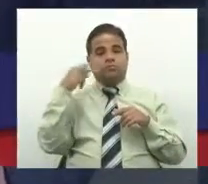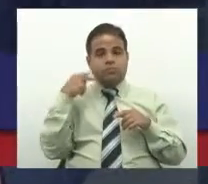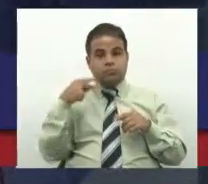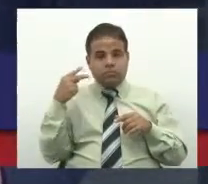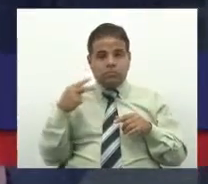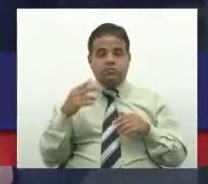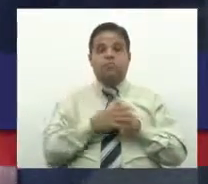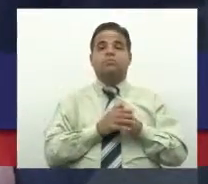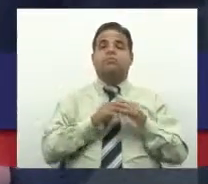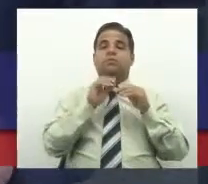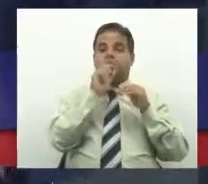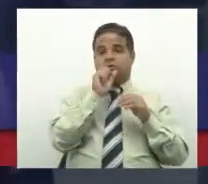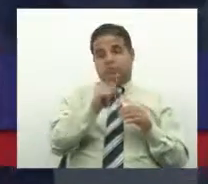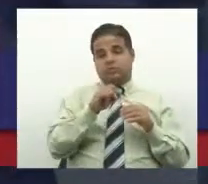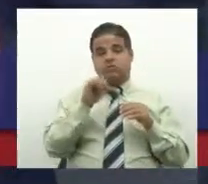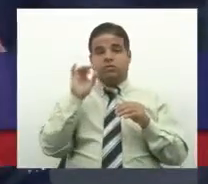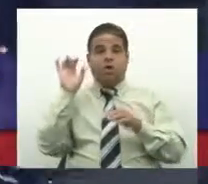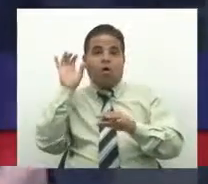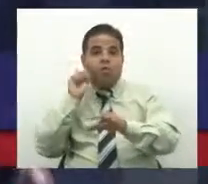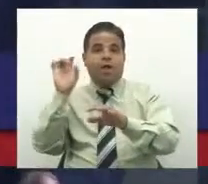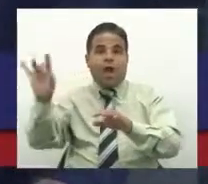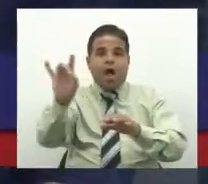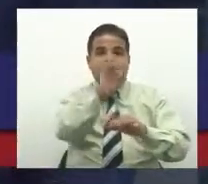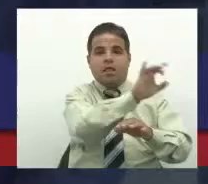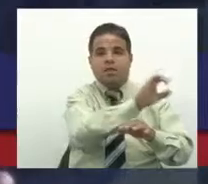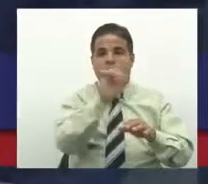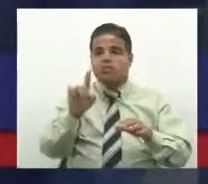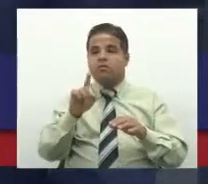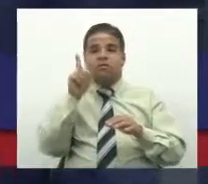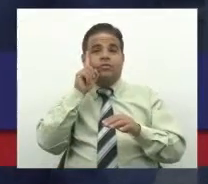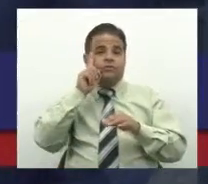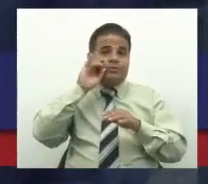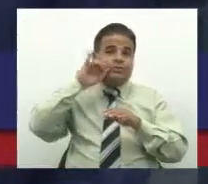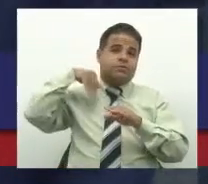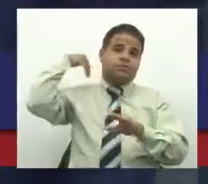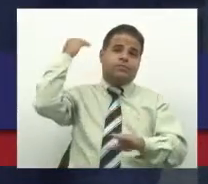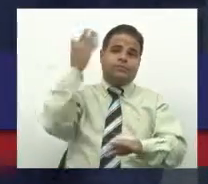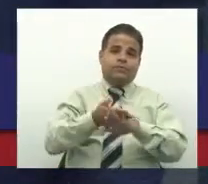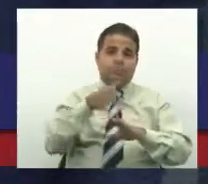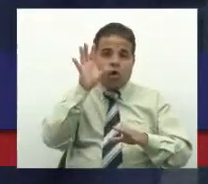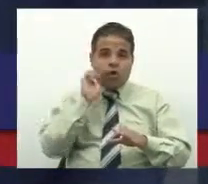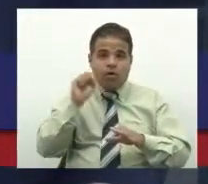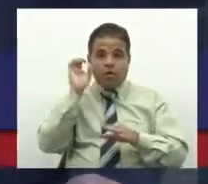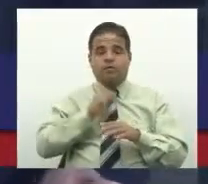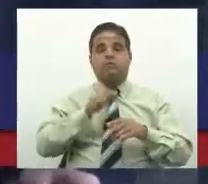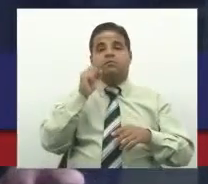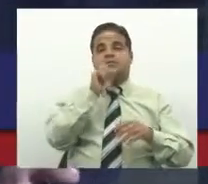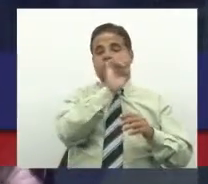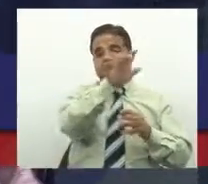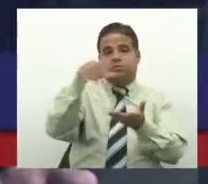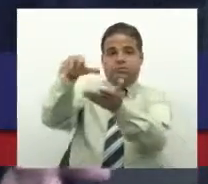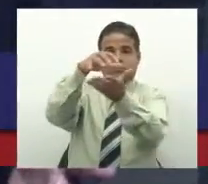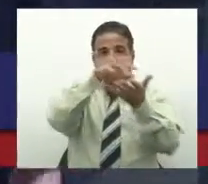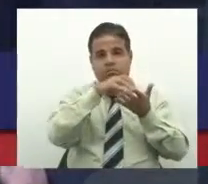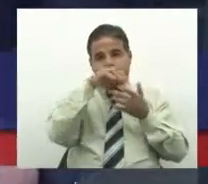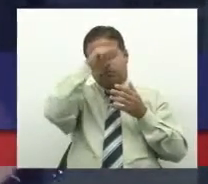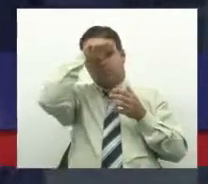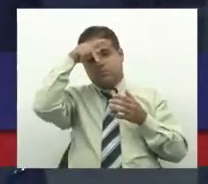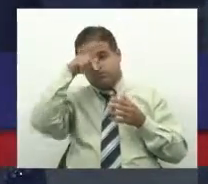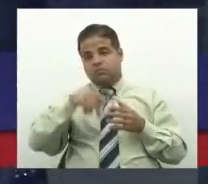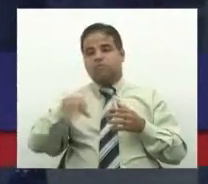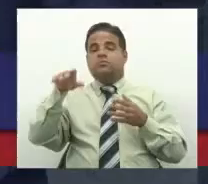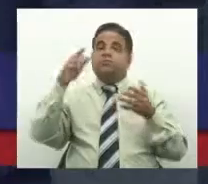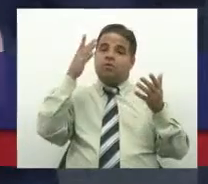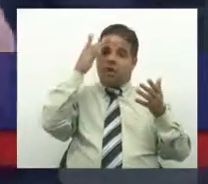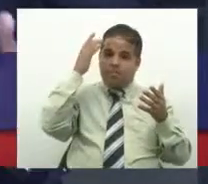vereadores. Porque se você fosse ouvir cada coordenador, você passaria o dia todo aqui ouvindo esses departamentos da prefeitura. Então, audiência